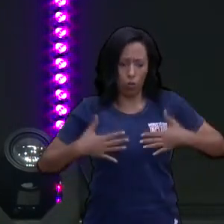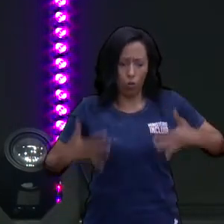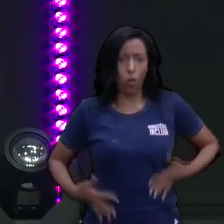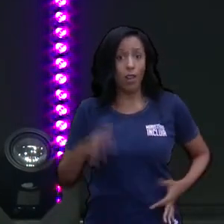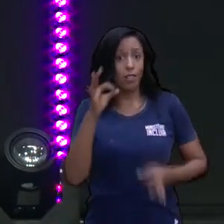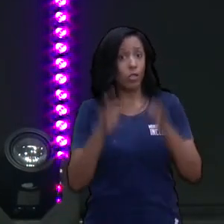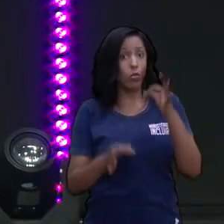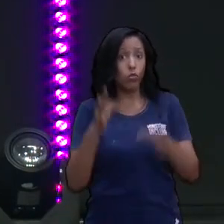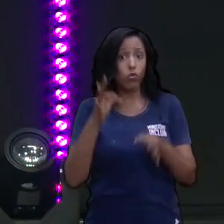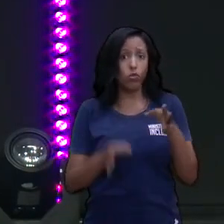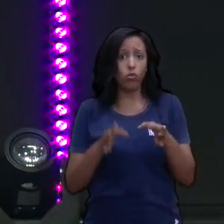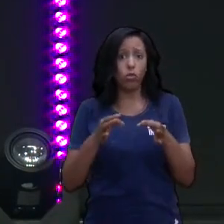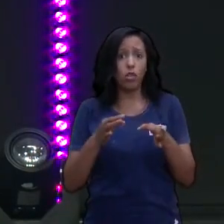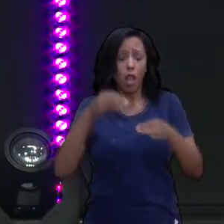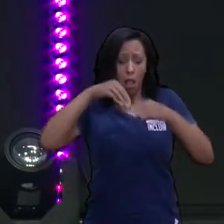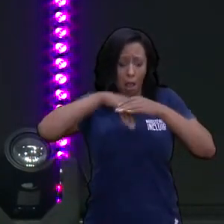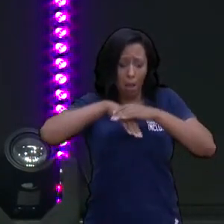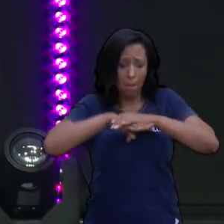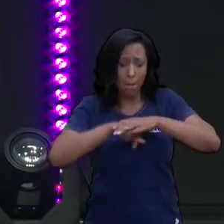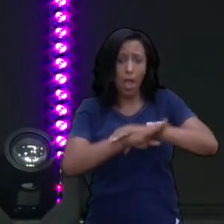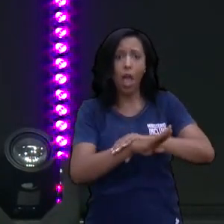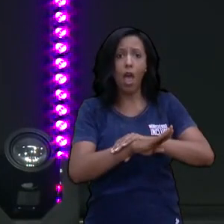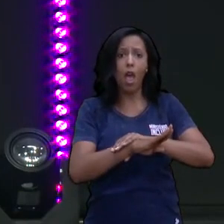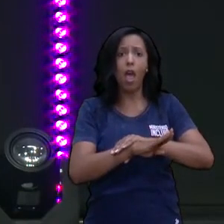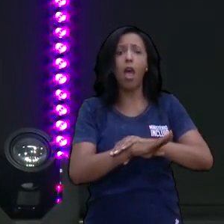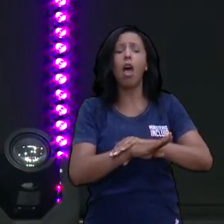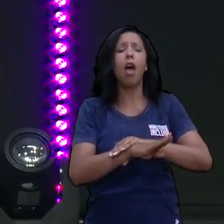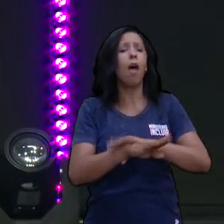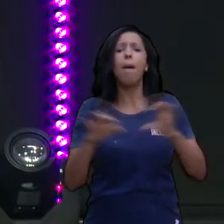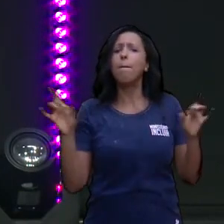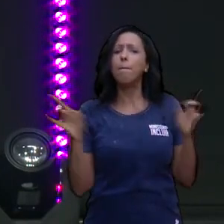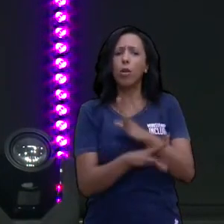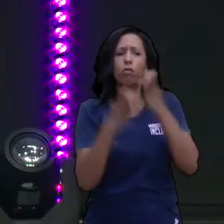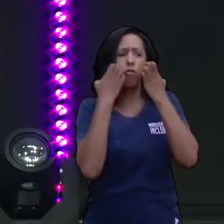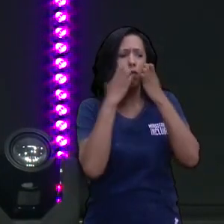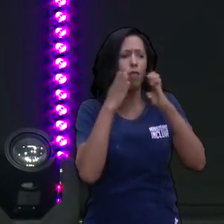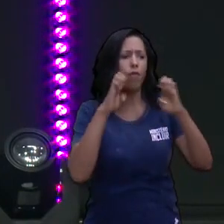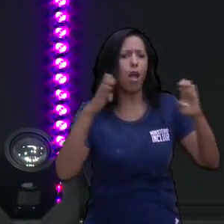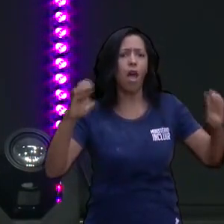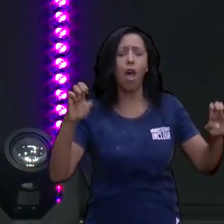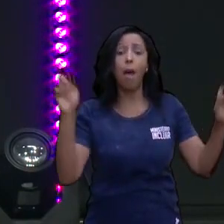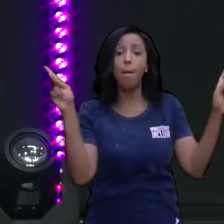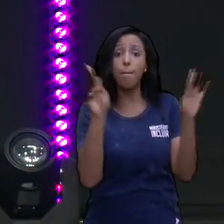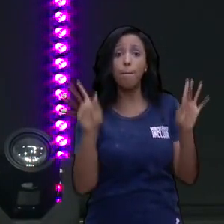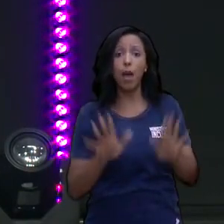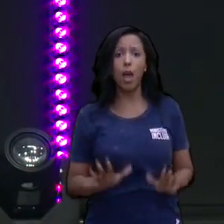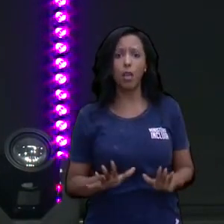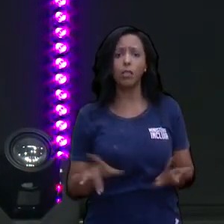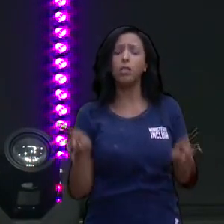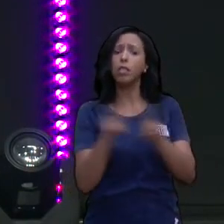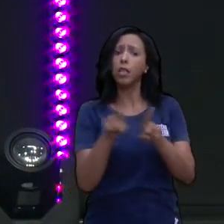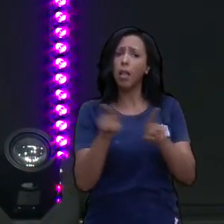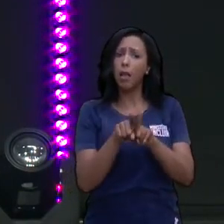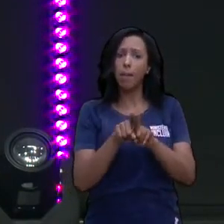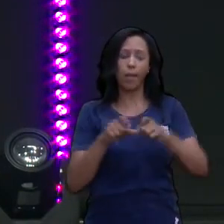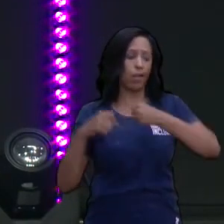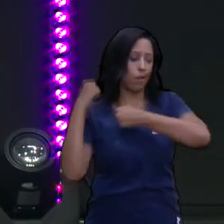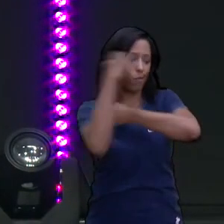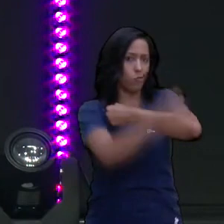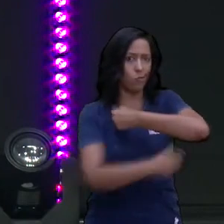e tendo nos pés calçados com a prontidão do Evangelho da paz além disso usem o escudo